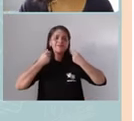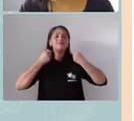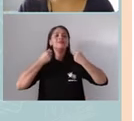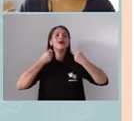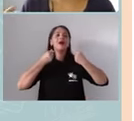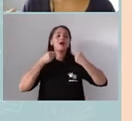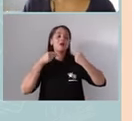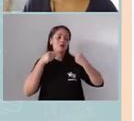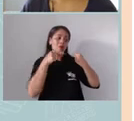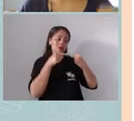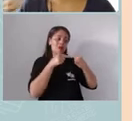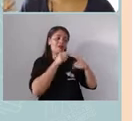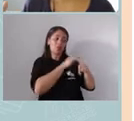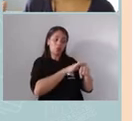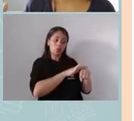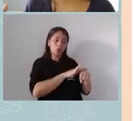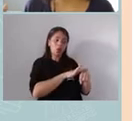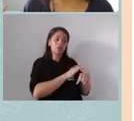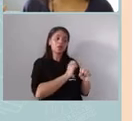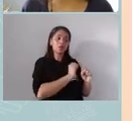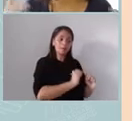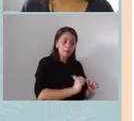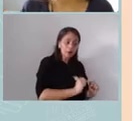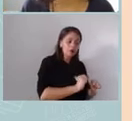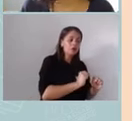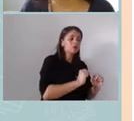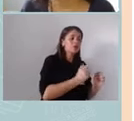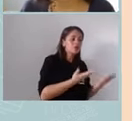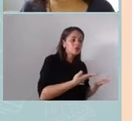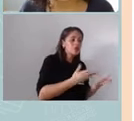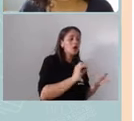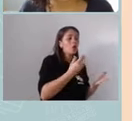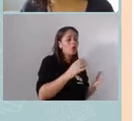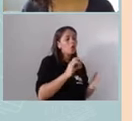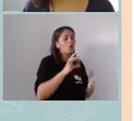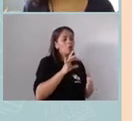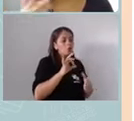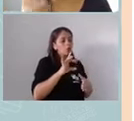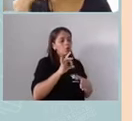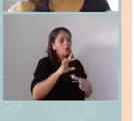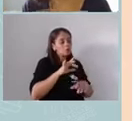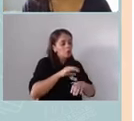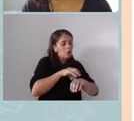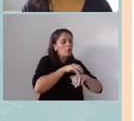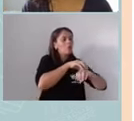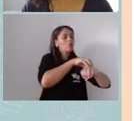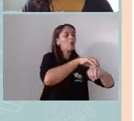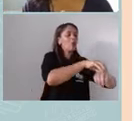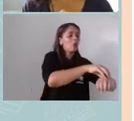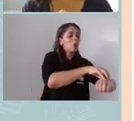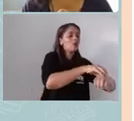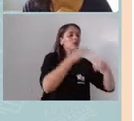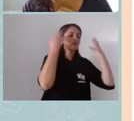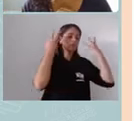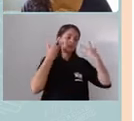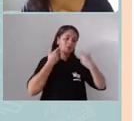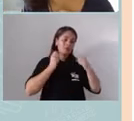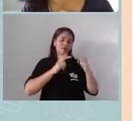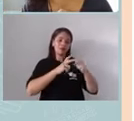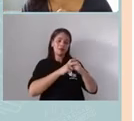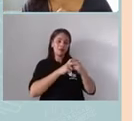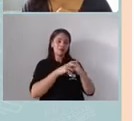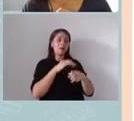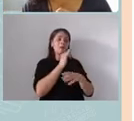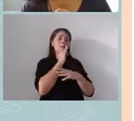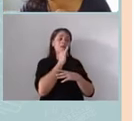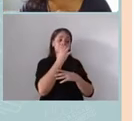doente ou não, ou ele pode ser um portador, né, um hospedeiro, ok? E aí um exemplo de uma zoonose viral é a raiva, né, que é uma